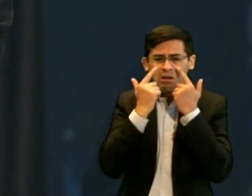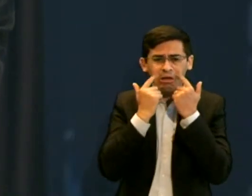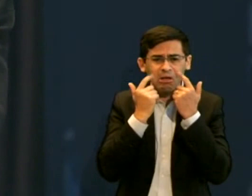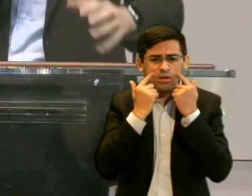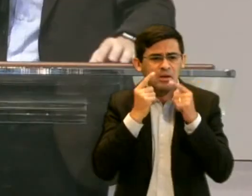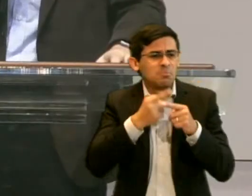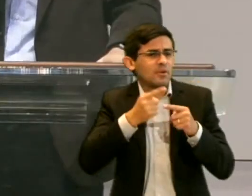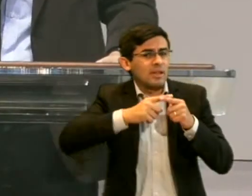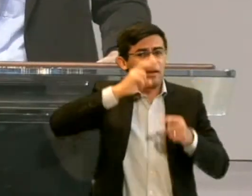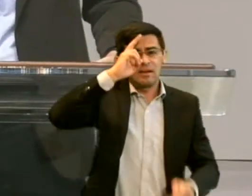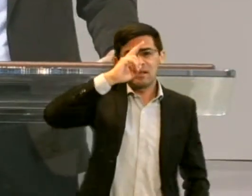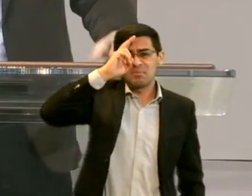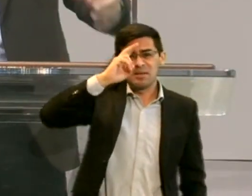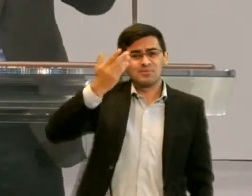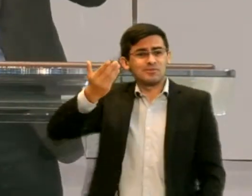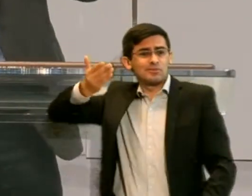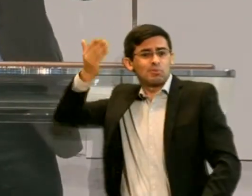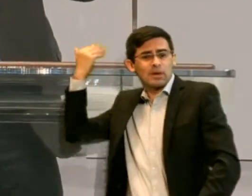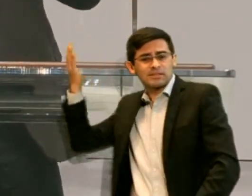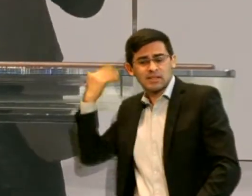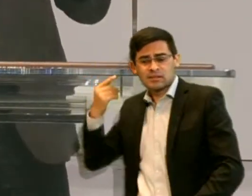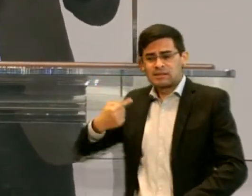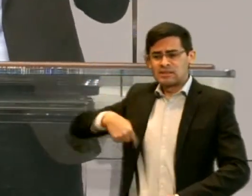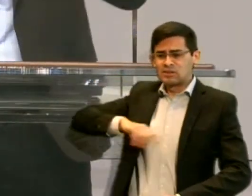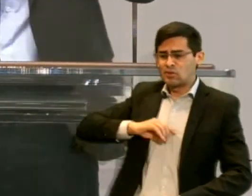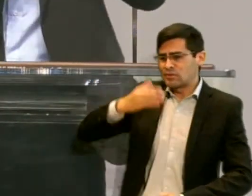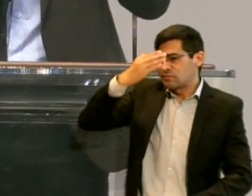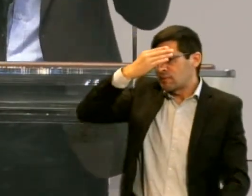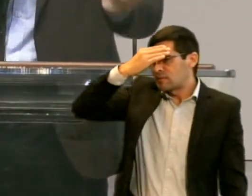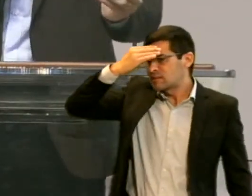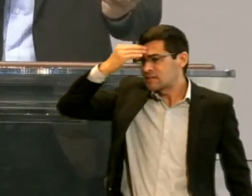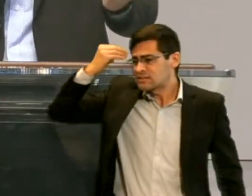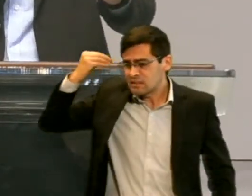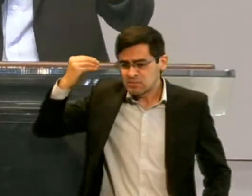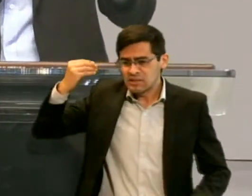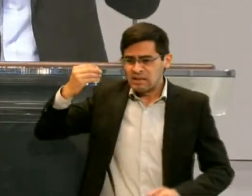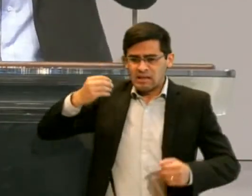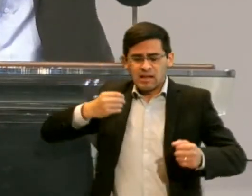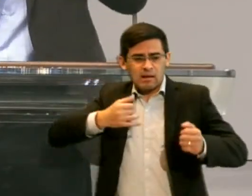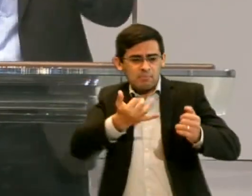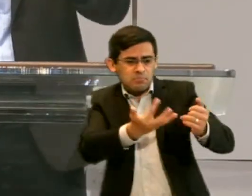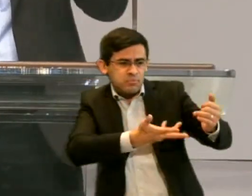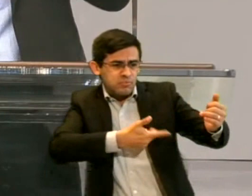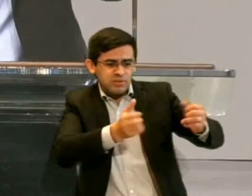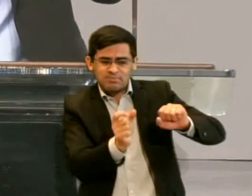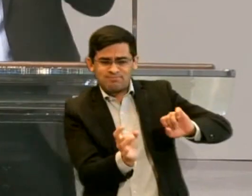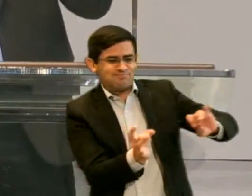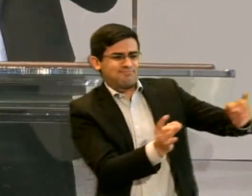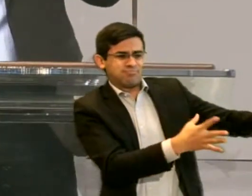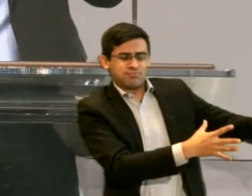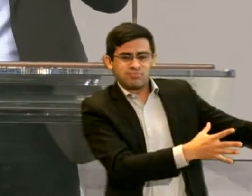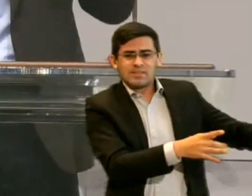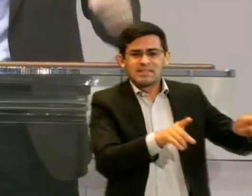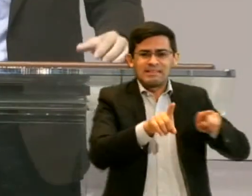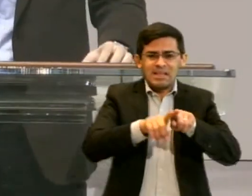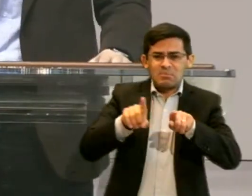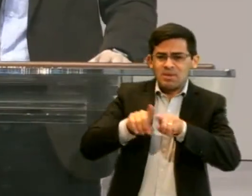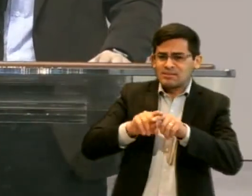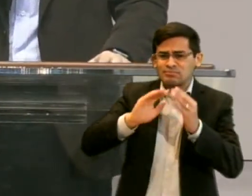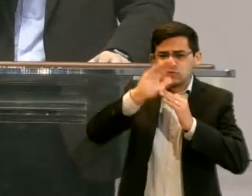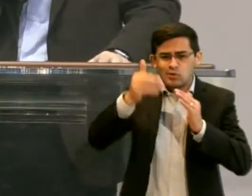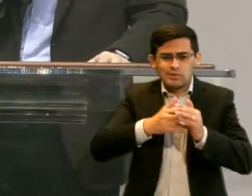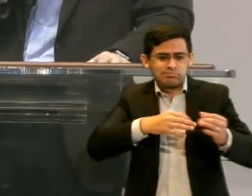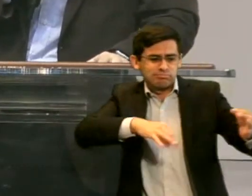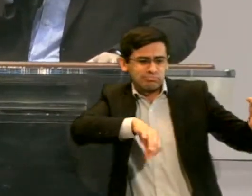nos lembrarmos de Sião. Pusemos de lado nossas harpas, penduramos nos galhos dos